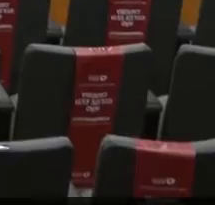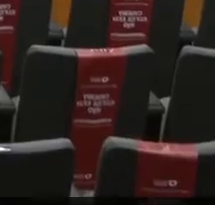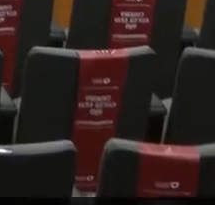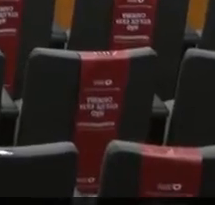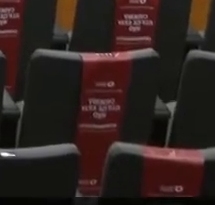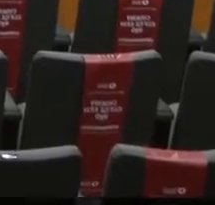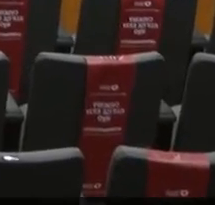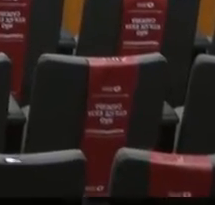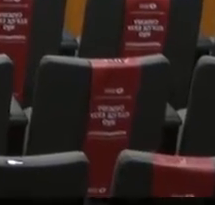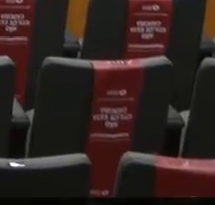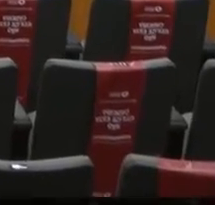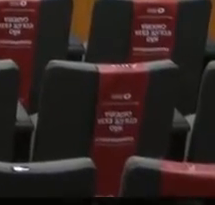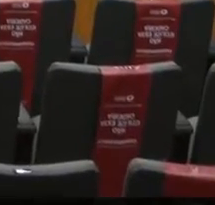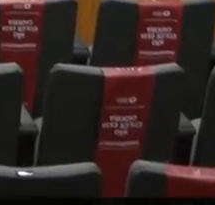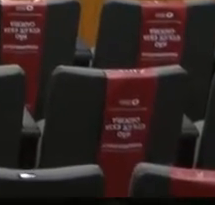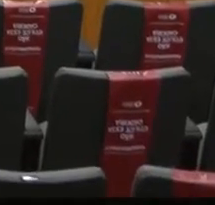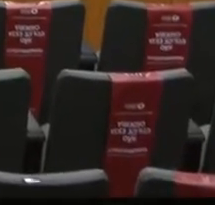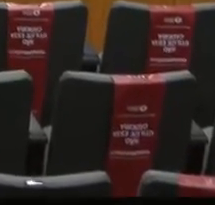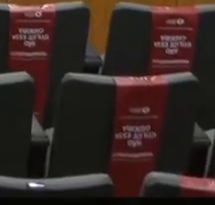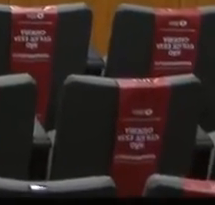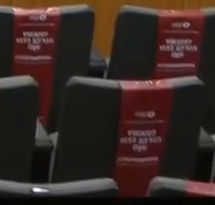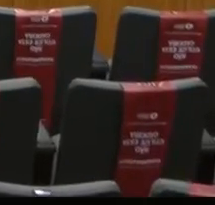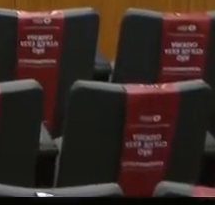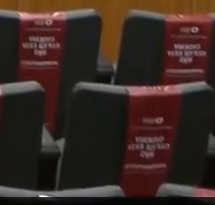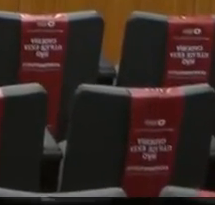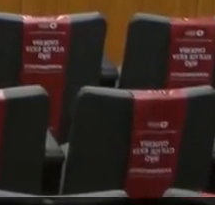fazer Se